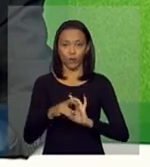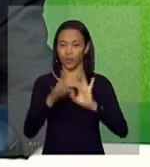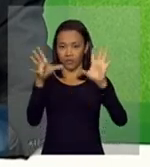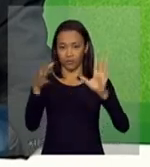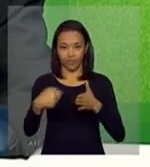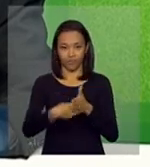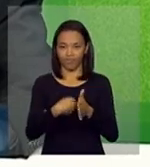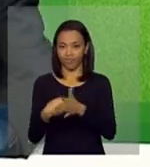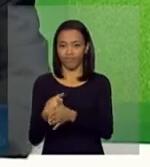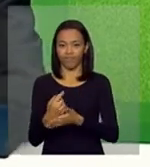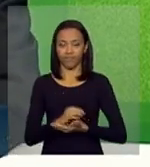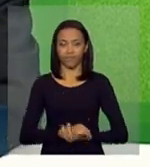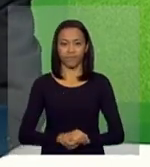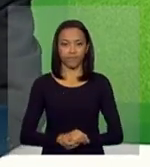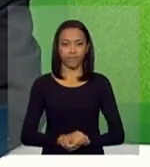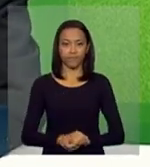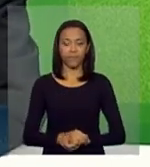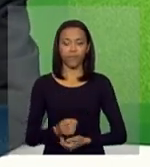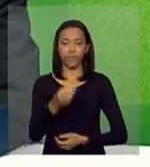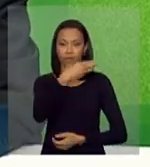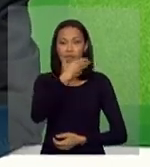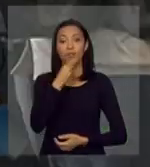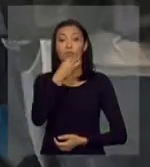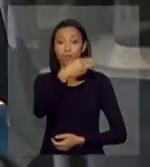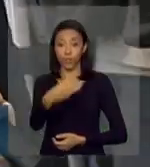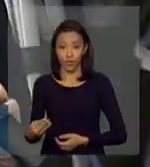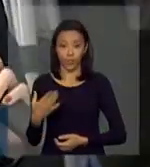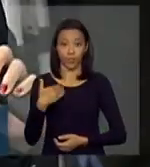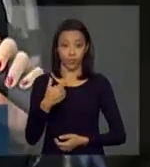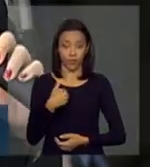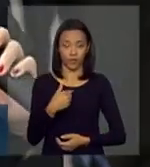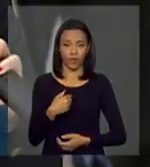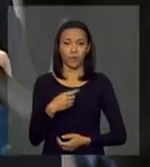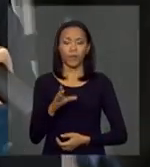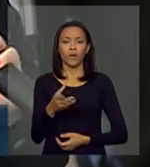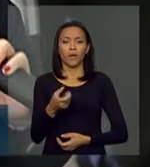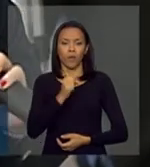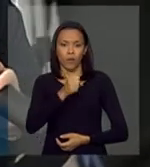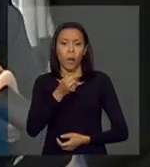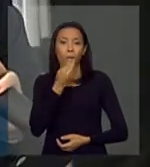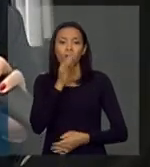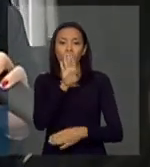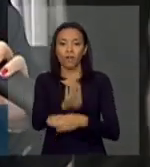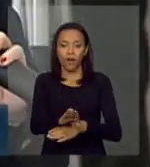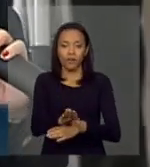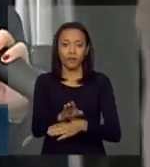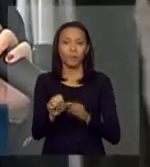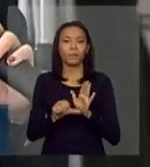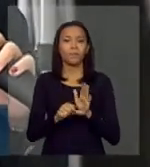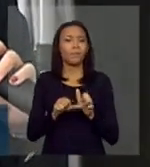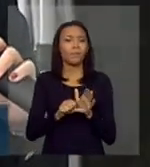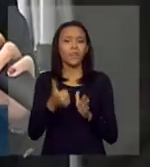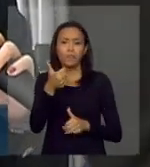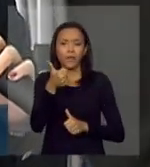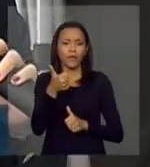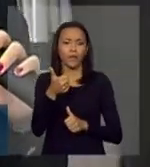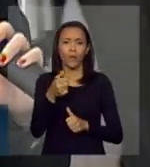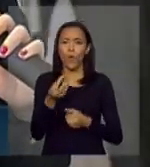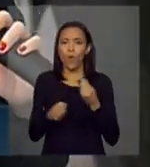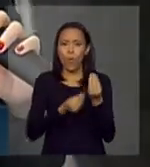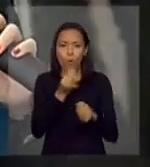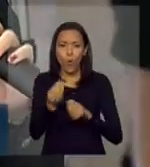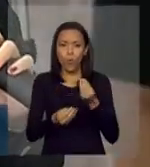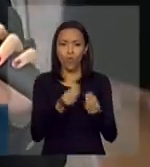senhores. Ministro, Andréa Parisi, do Canal Rural. Boa tarde. Primeiro, com relação à